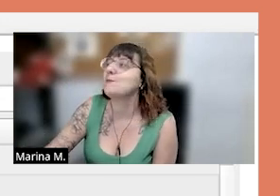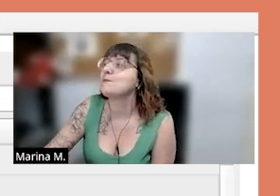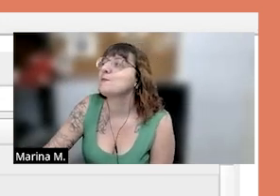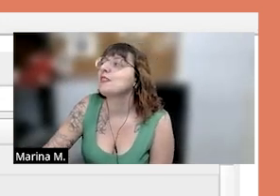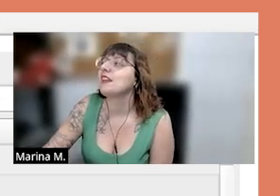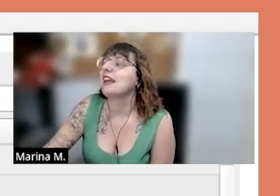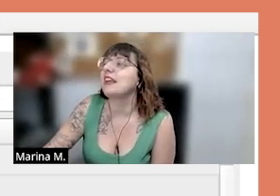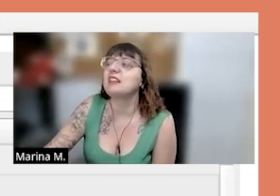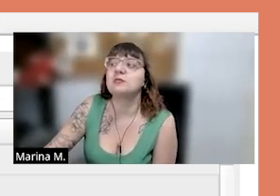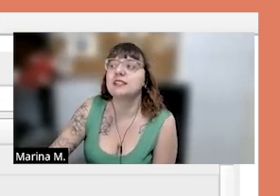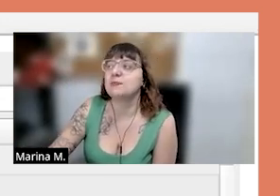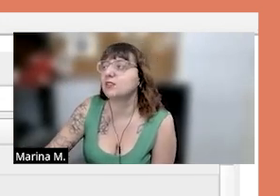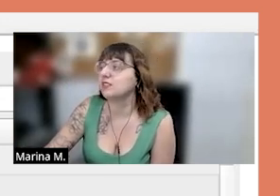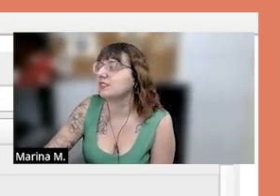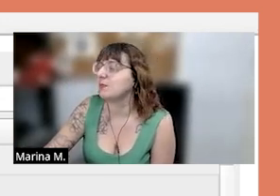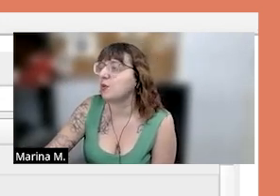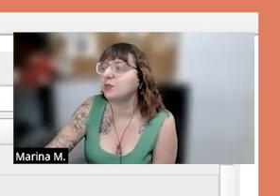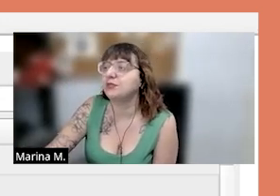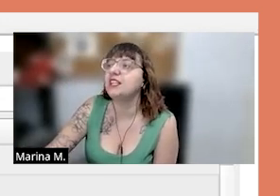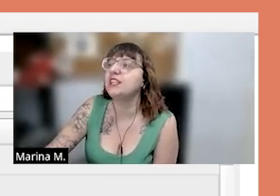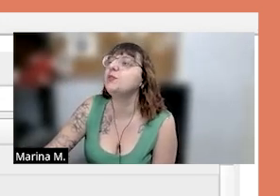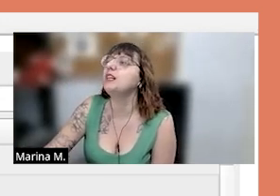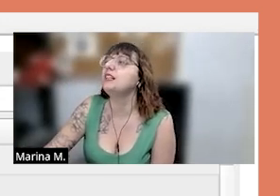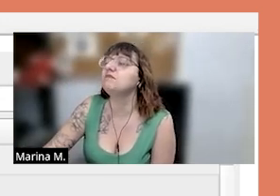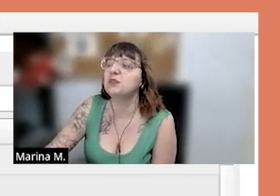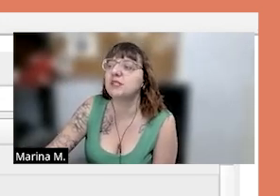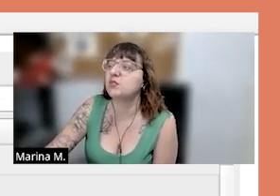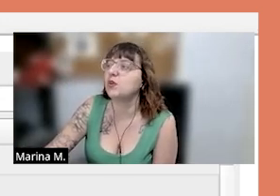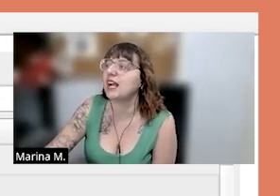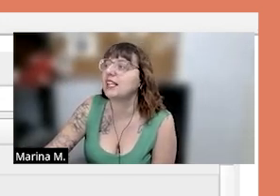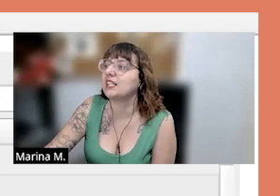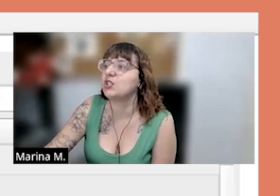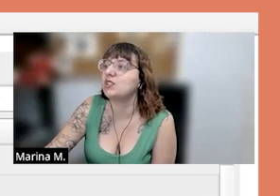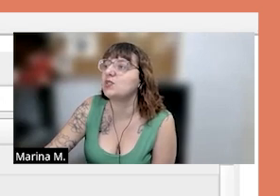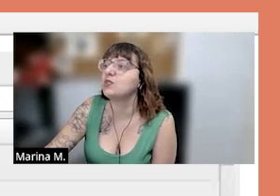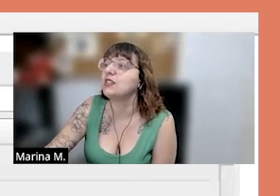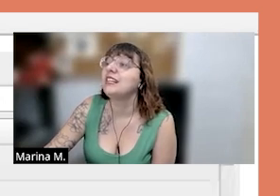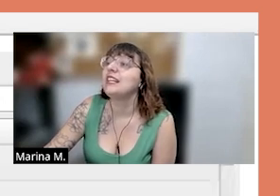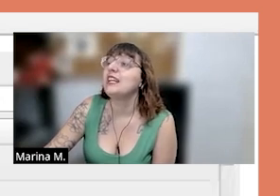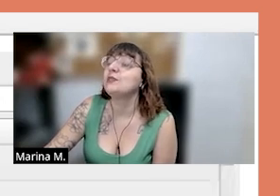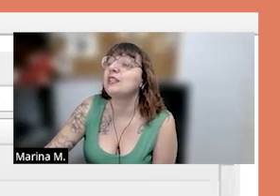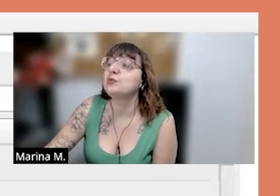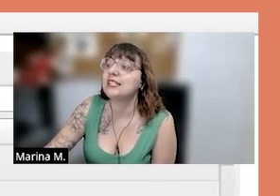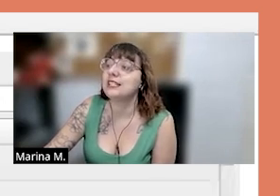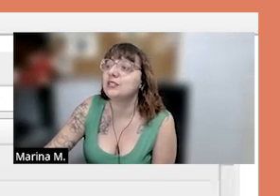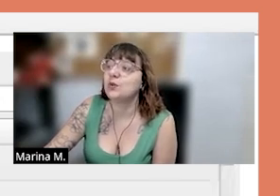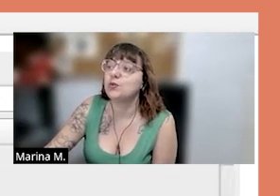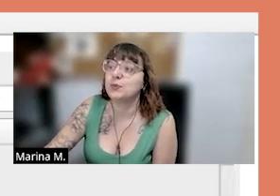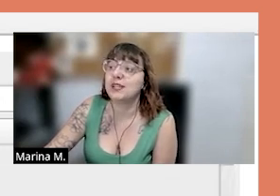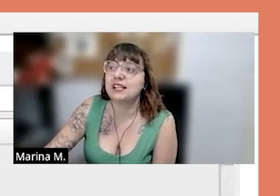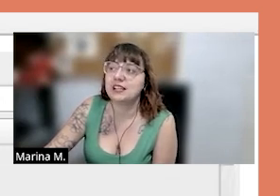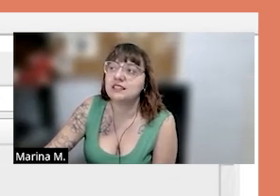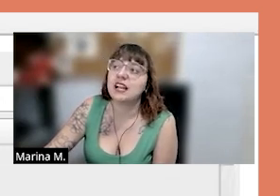tá? Não tem separador decimal como vírgula, não preciso colocar nada disso. Eu não estou lidando